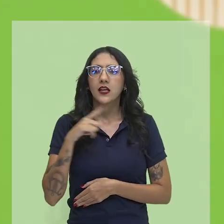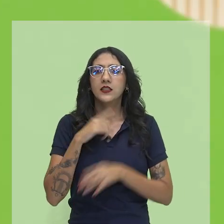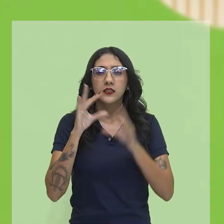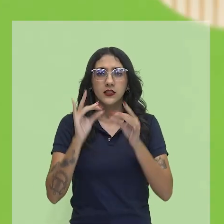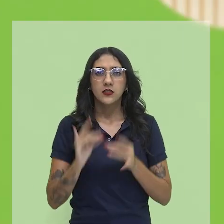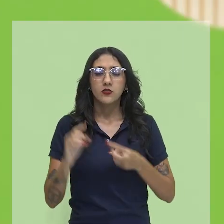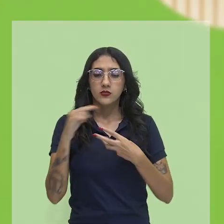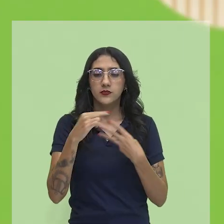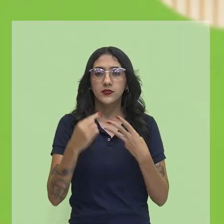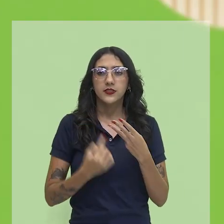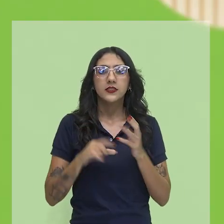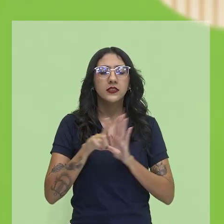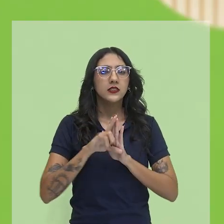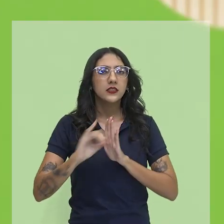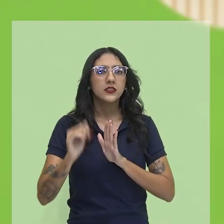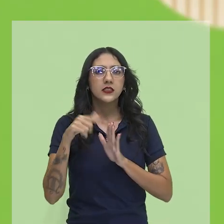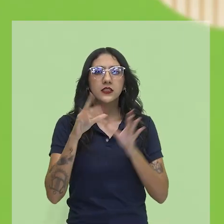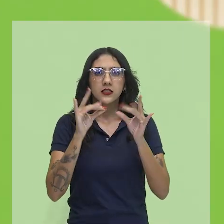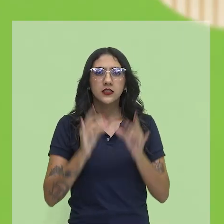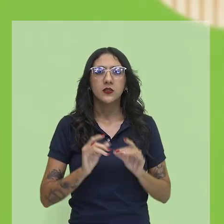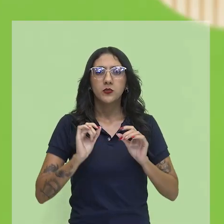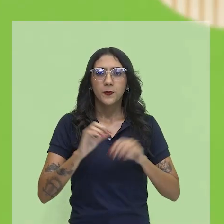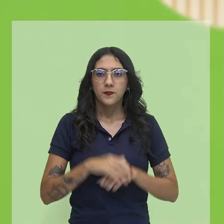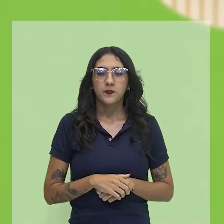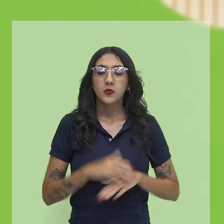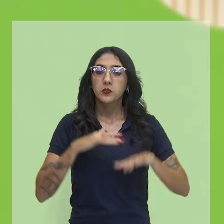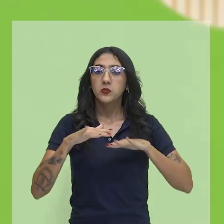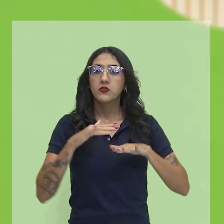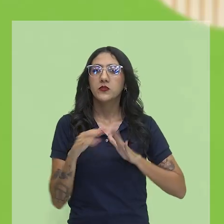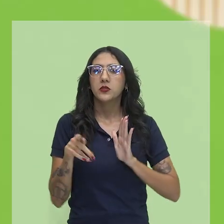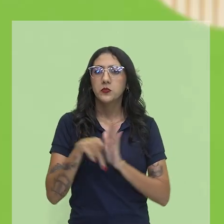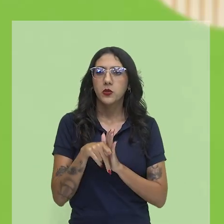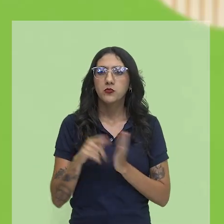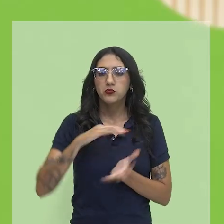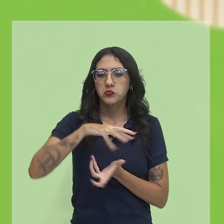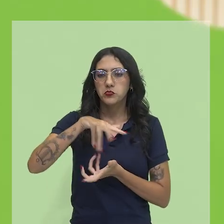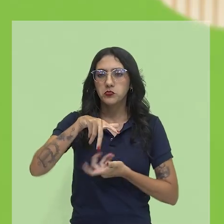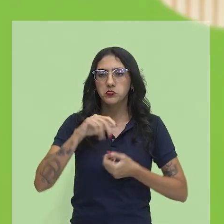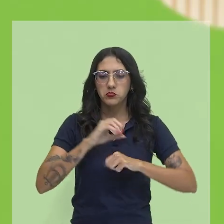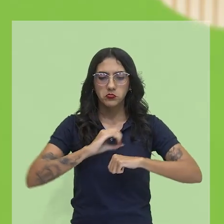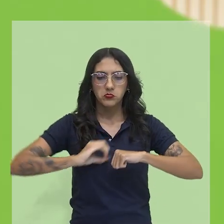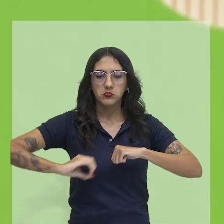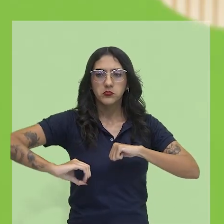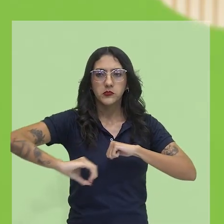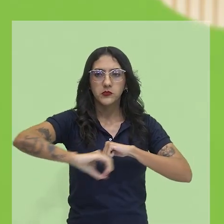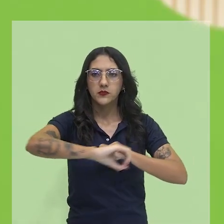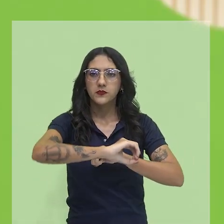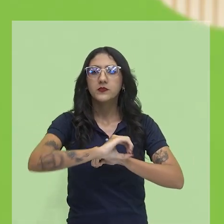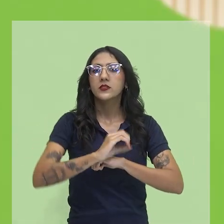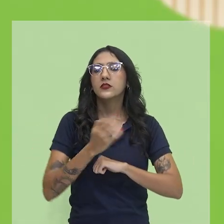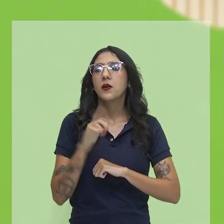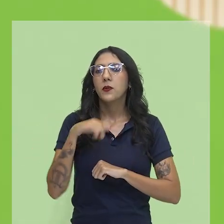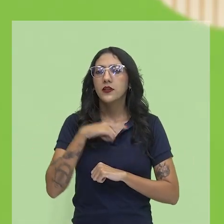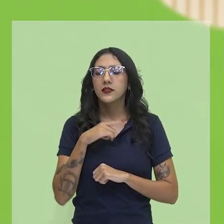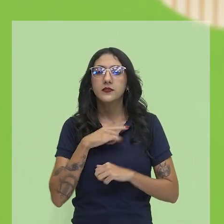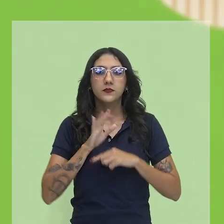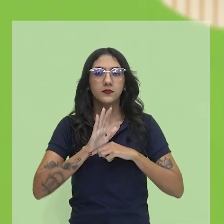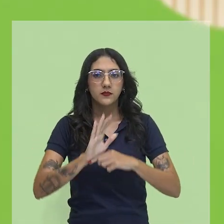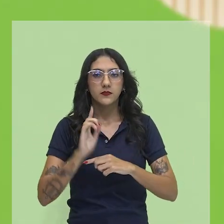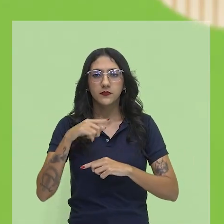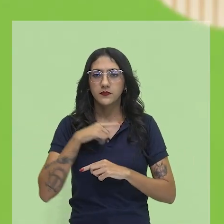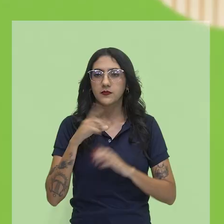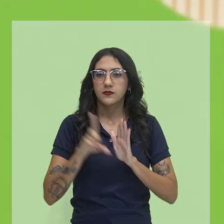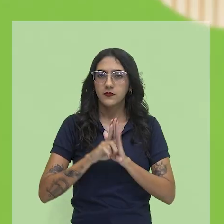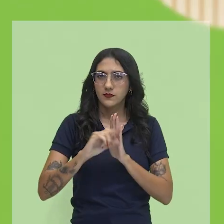3 leis que definem os movimentos dos planetas, né? Kepler define essas leis e aí, a partir das leis